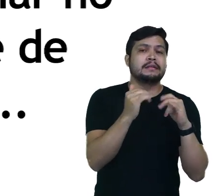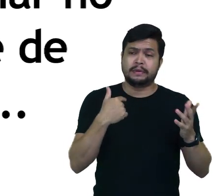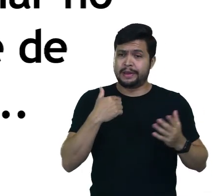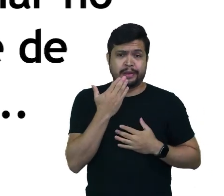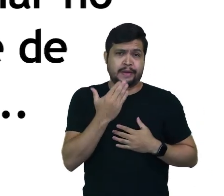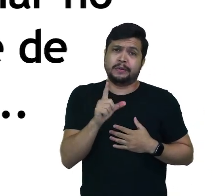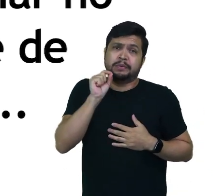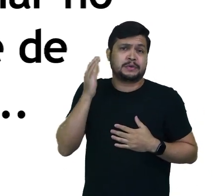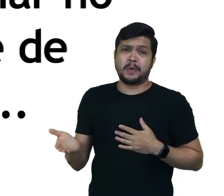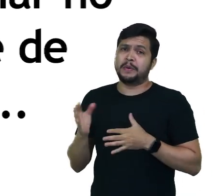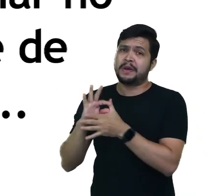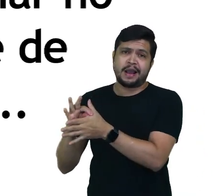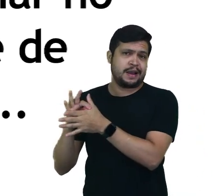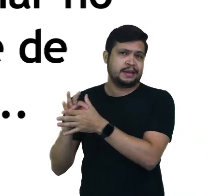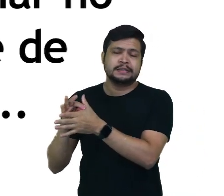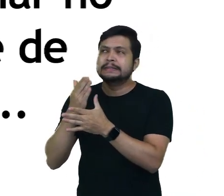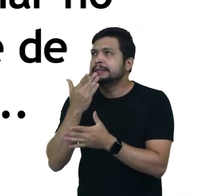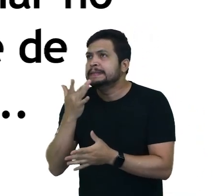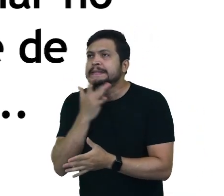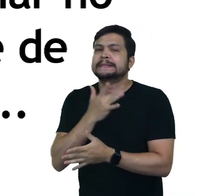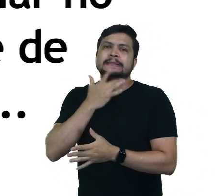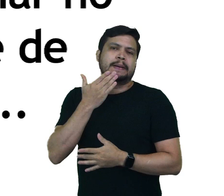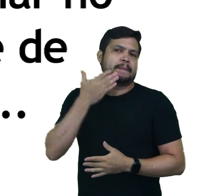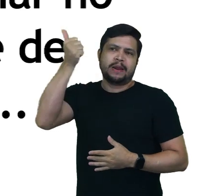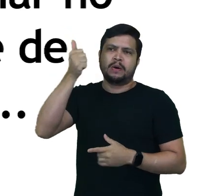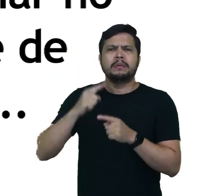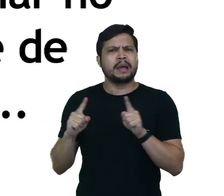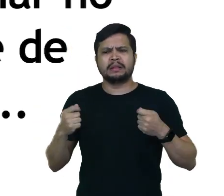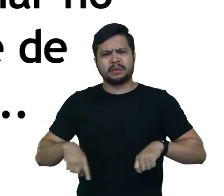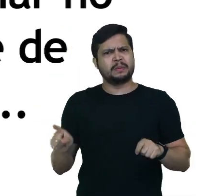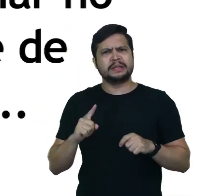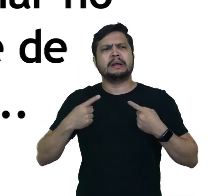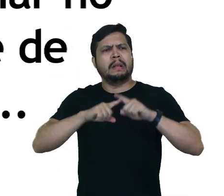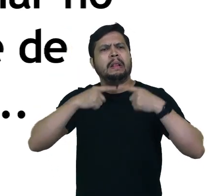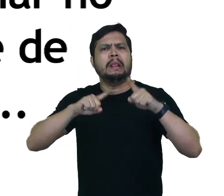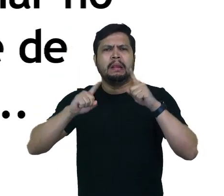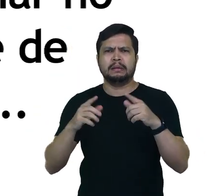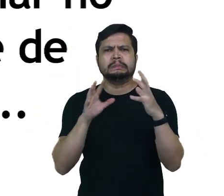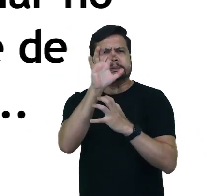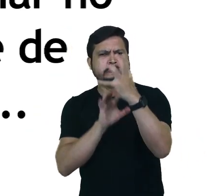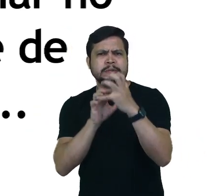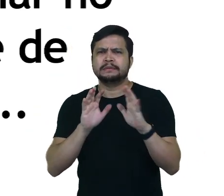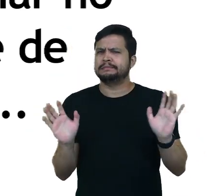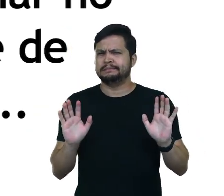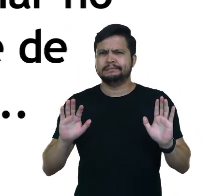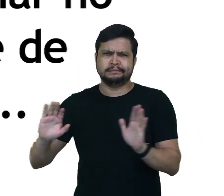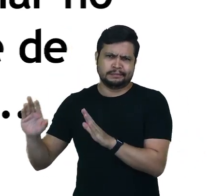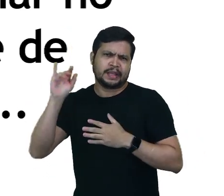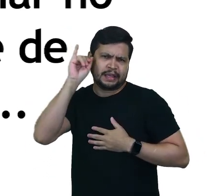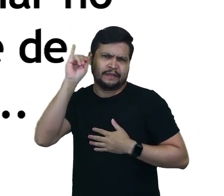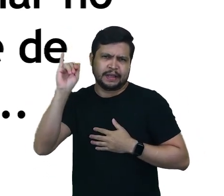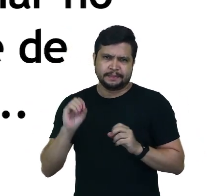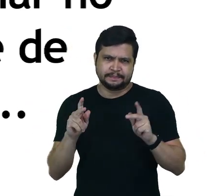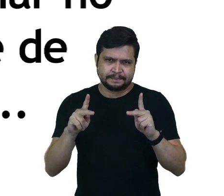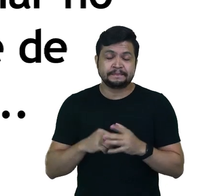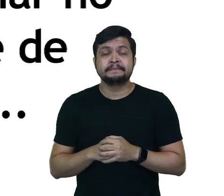provoco eles, eu estou nesses ambientes, mas é o de carne de verdade, mas a gente não precisa ficar provocando eles, né? E um bem viver, e aqui